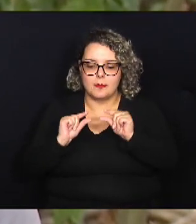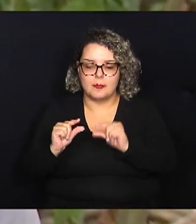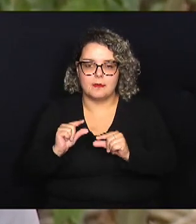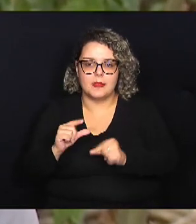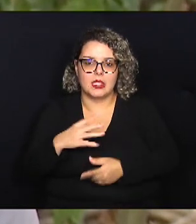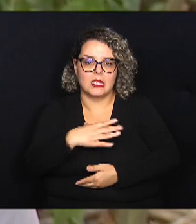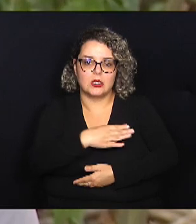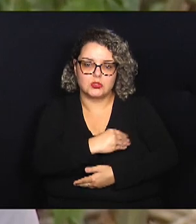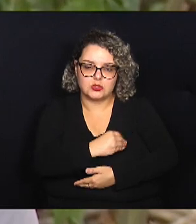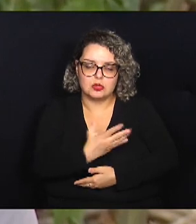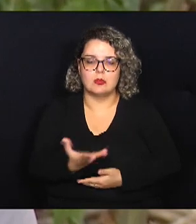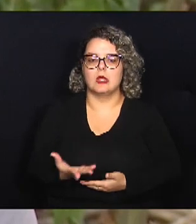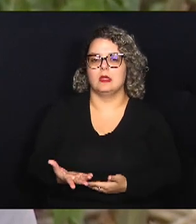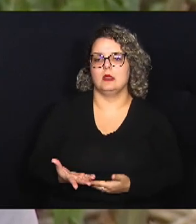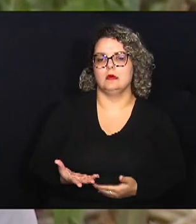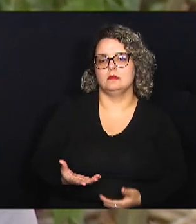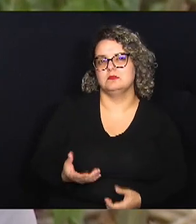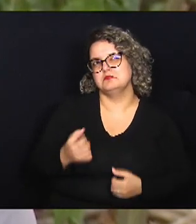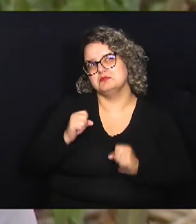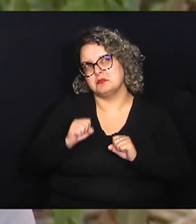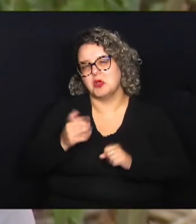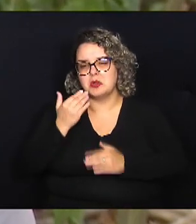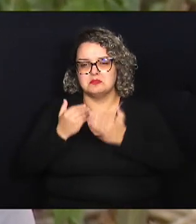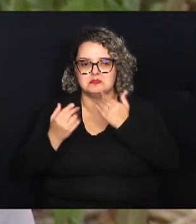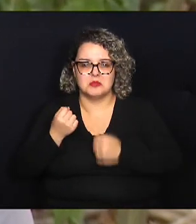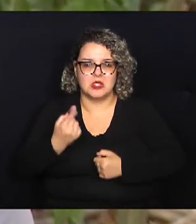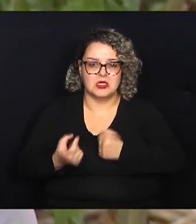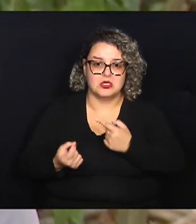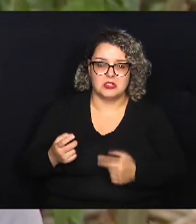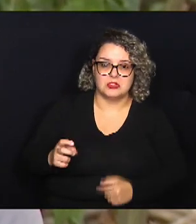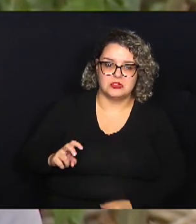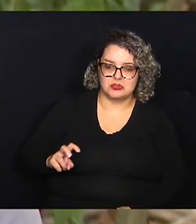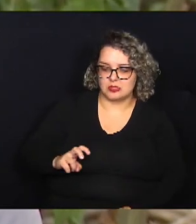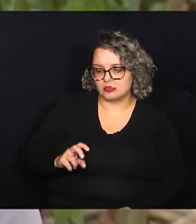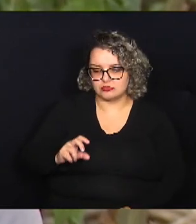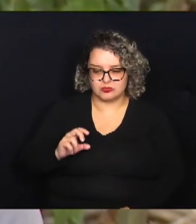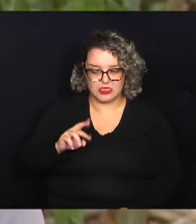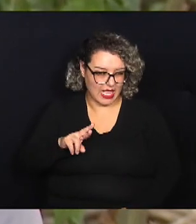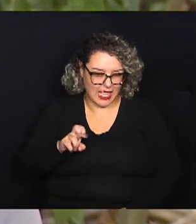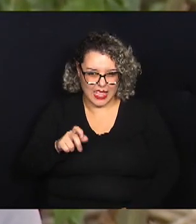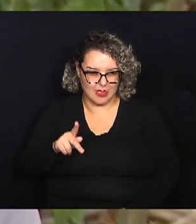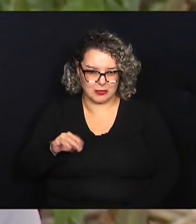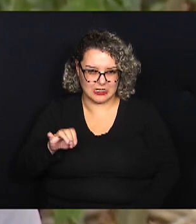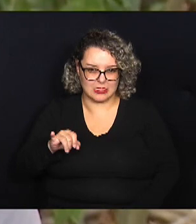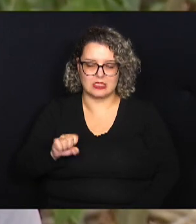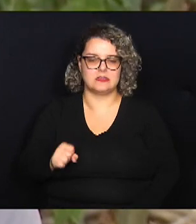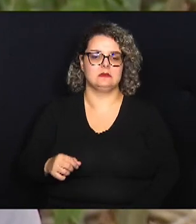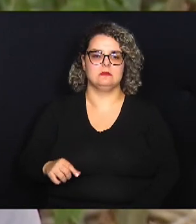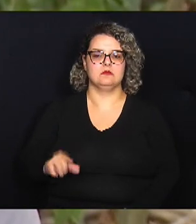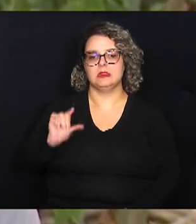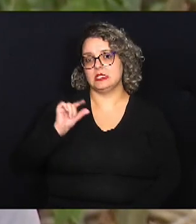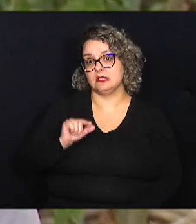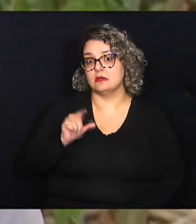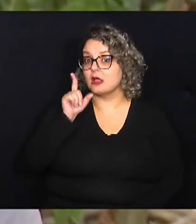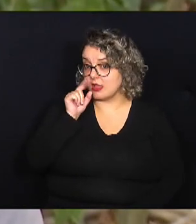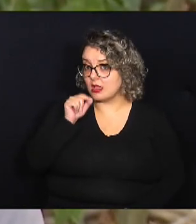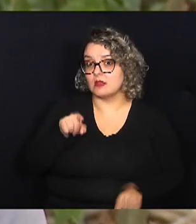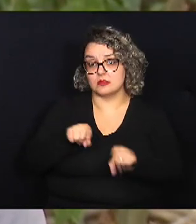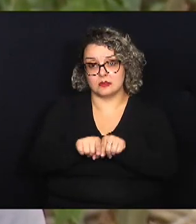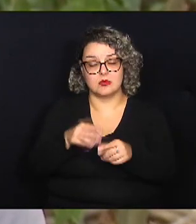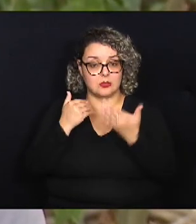mamíferos, ele pode alimentar de alguns répteis pequenos, né? Então aves também ele pode consumir.